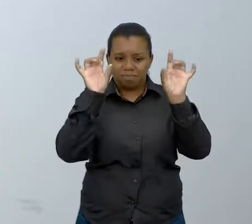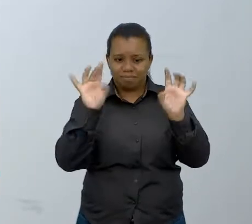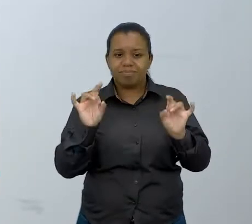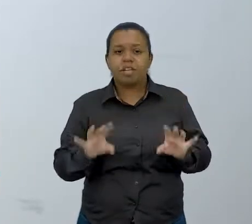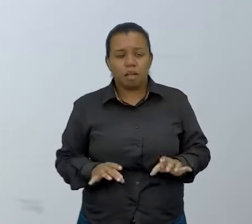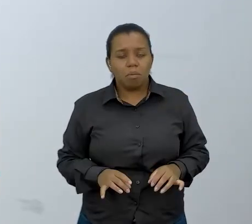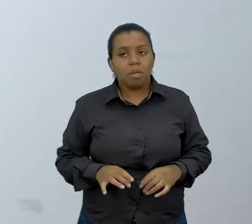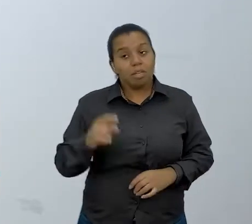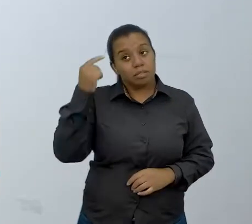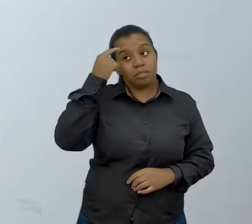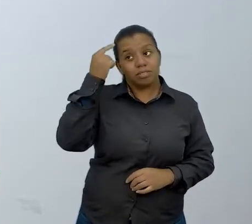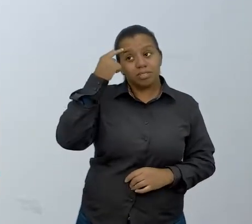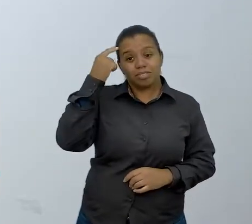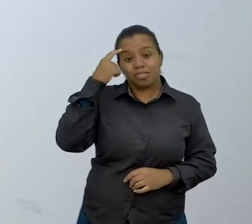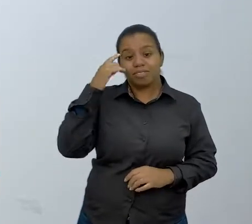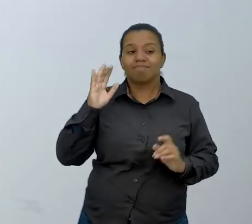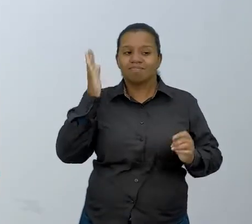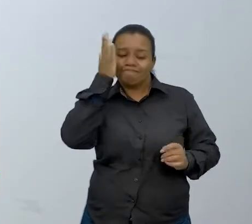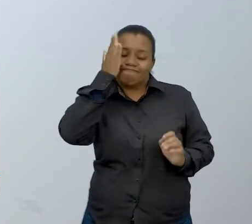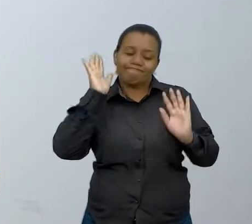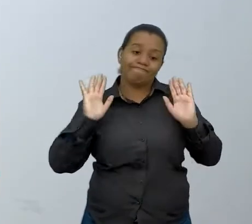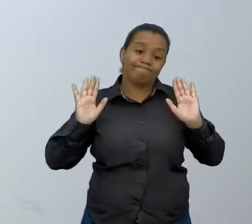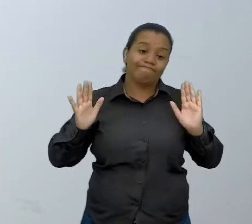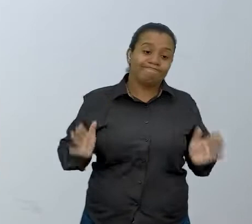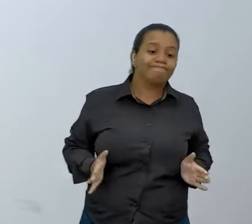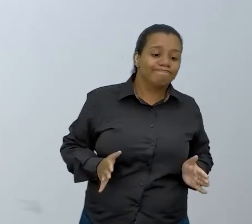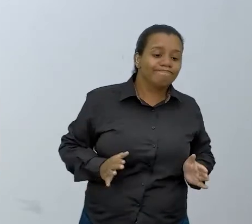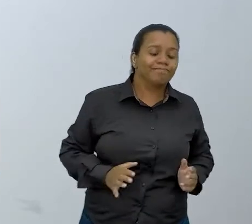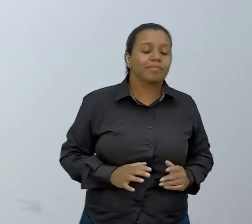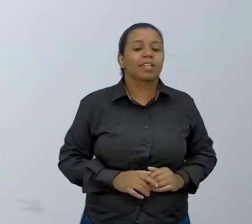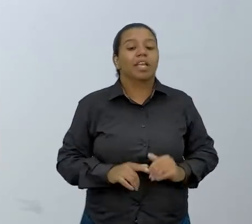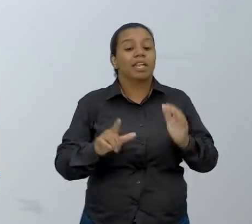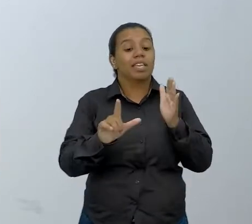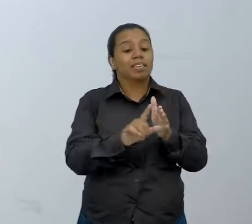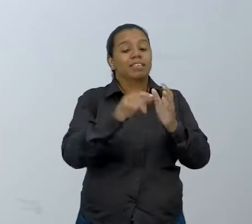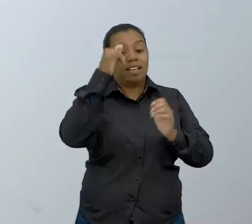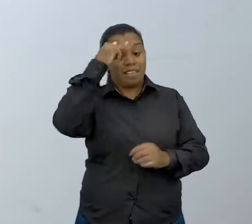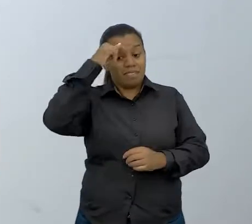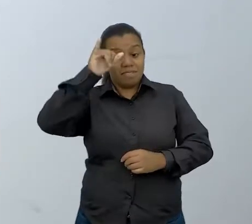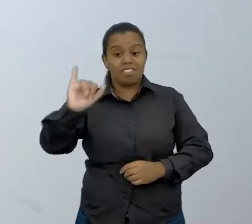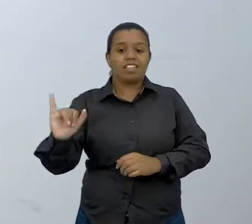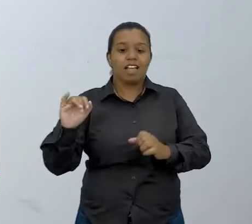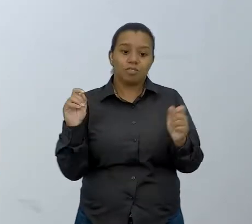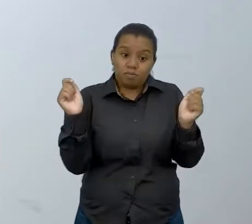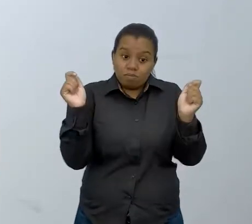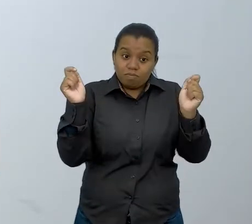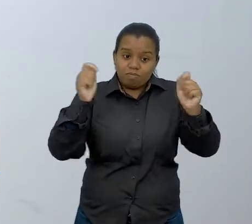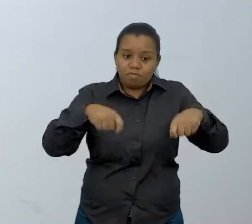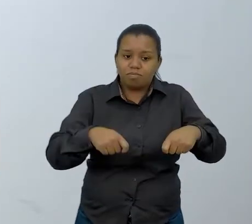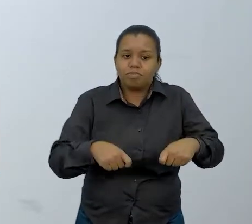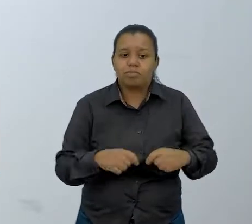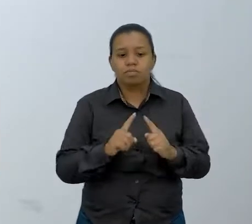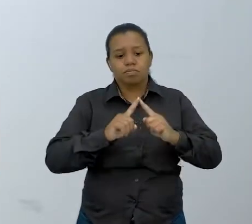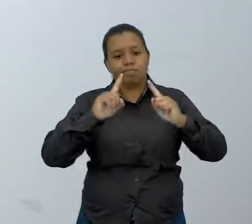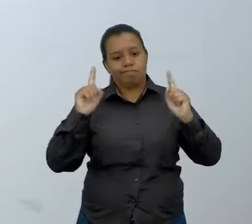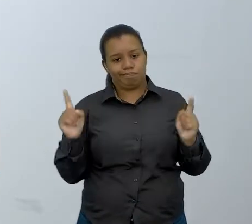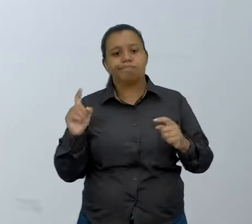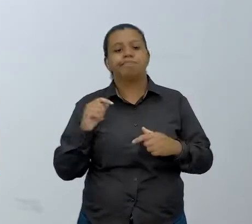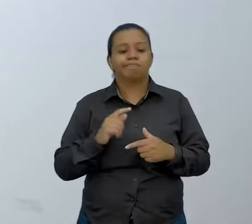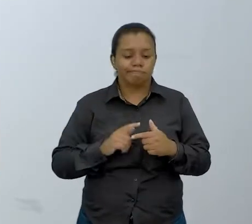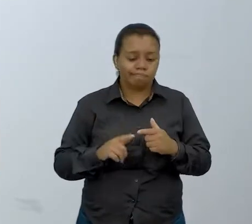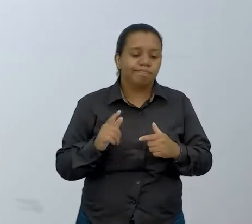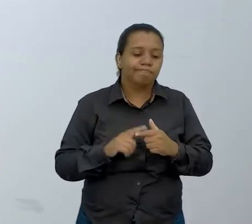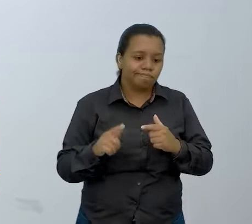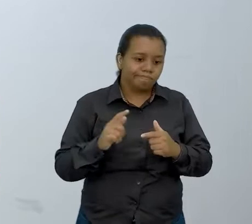previsíveis, né? E muitas vezes com essa prevenção, por eles serem previsíveis, eles podem ser prevenidos e justamente você ter